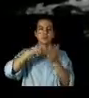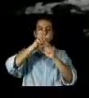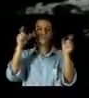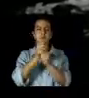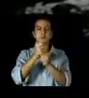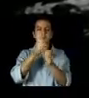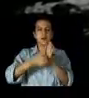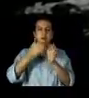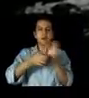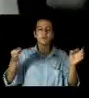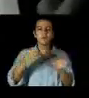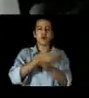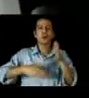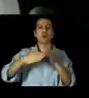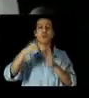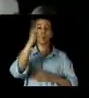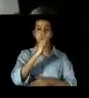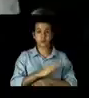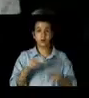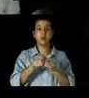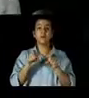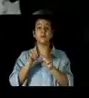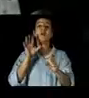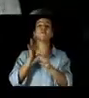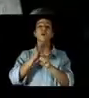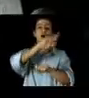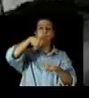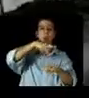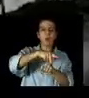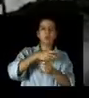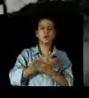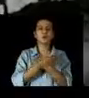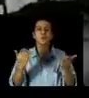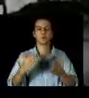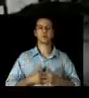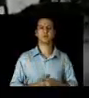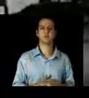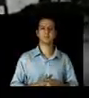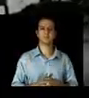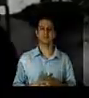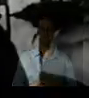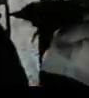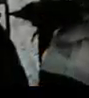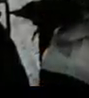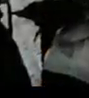alvorecer de autêntica reforma de base que está repercutindo em todo o Brasil e que possivelmente logo envolverá o país